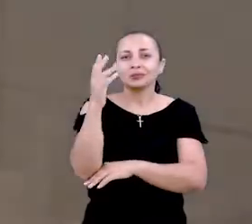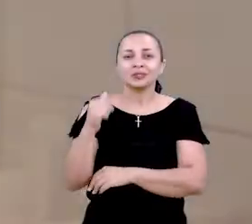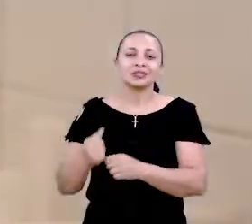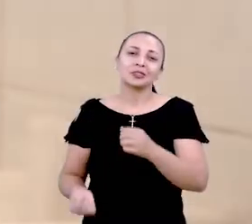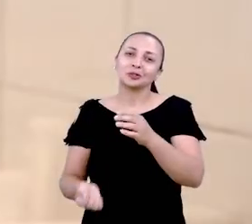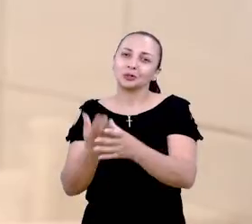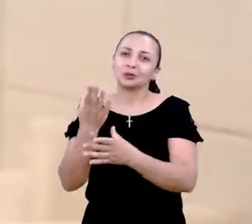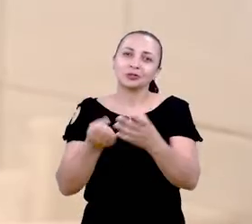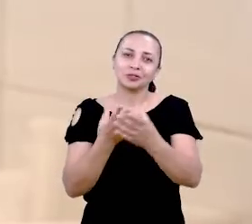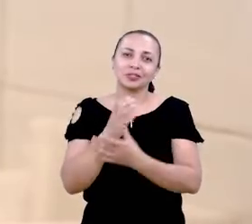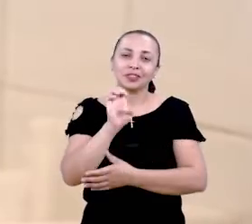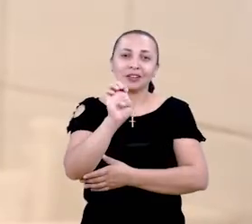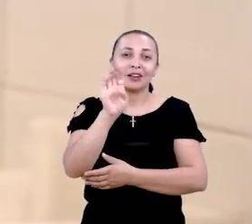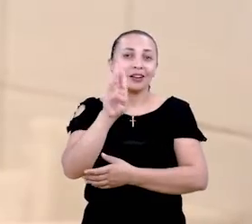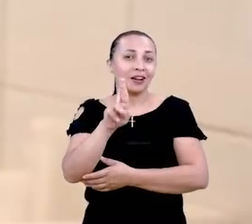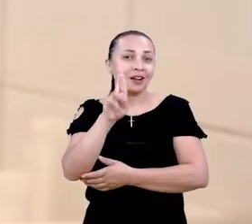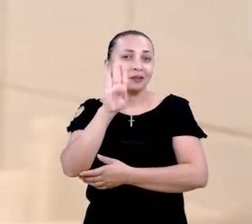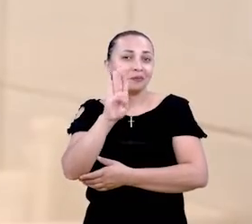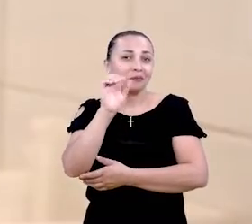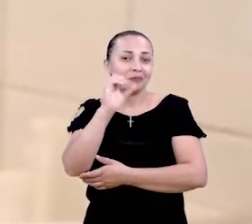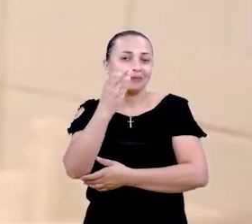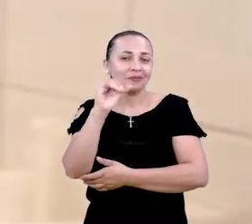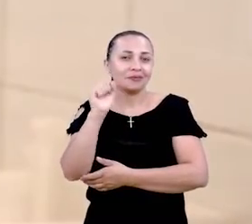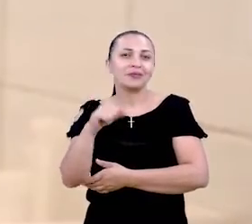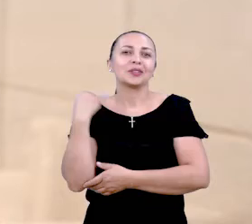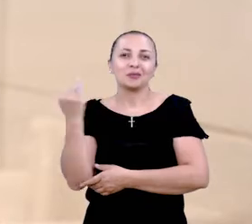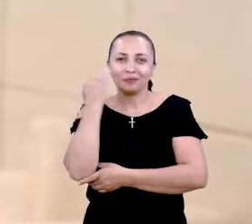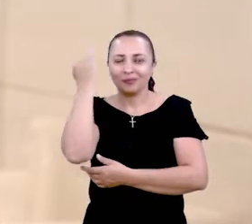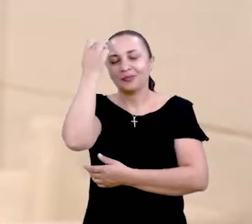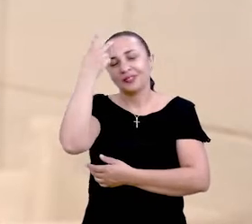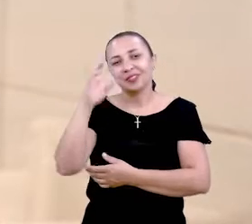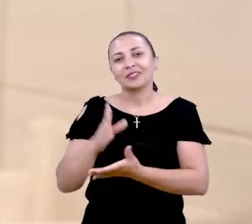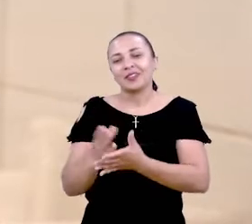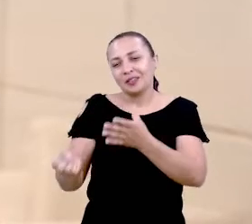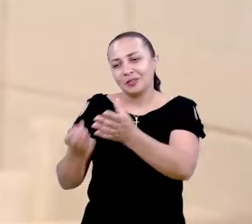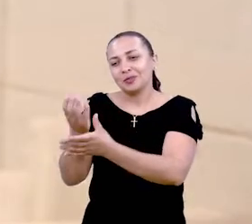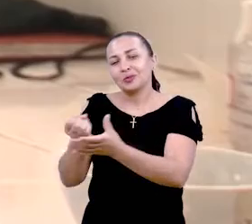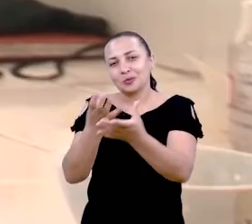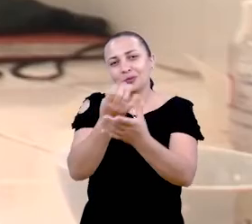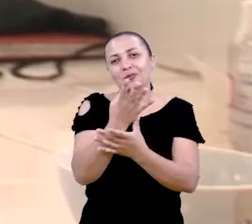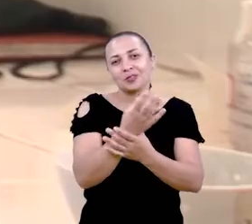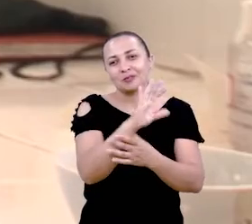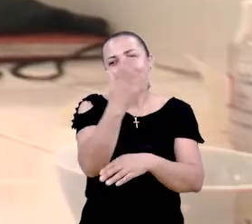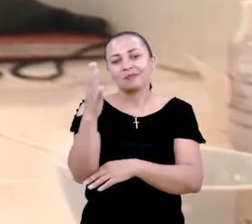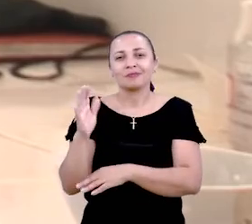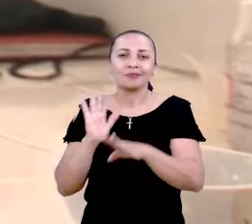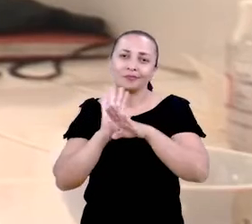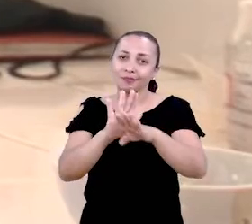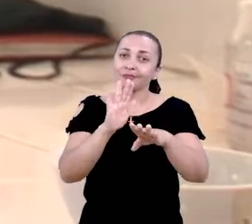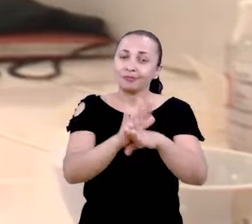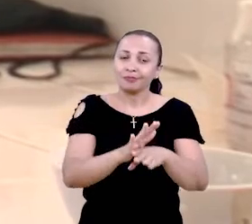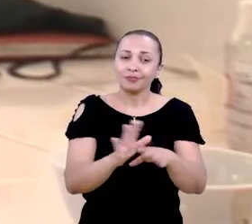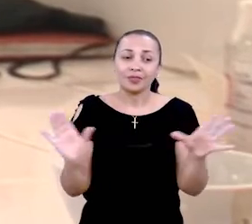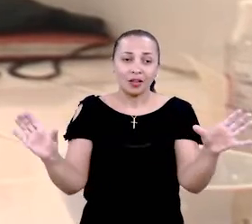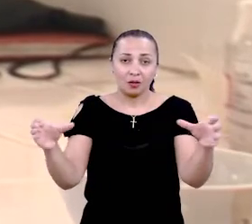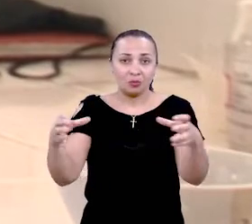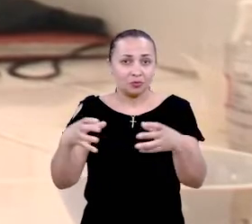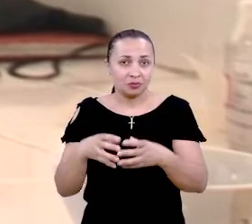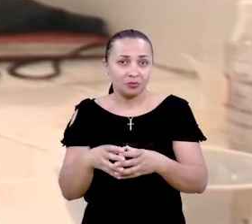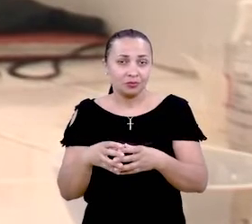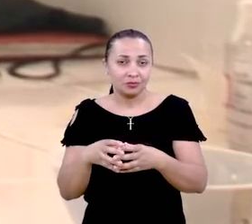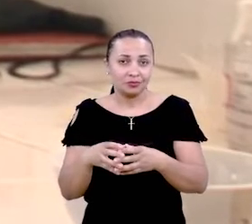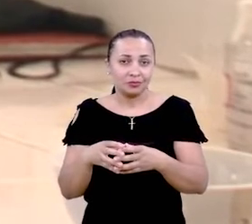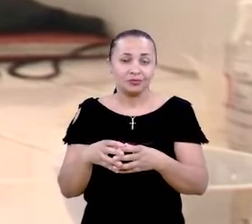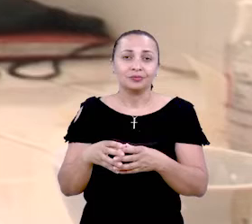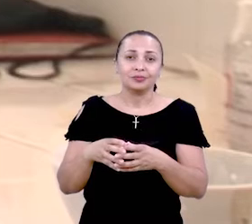As plantas herbáceas têm um papel importante na colonização de novas áreas pelo mangue. Elas ajudam a aprender,